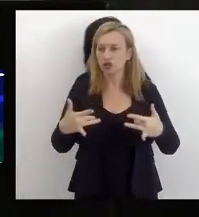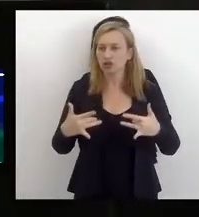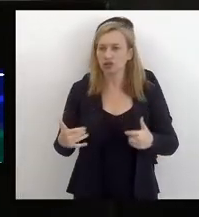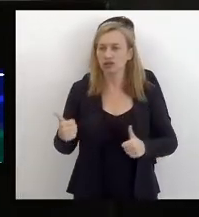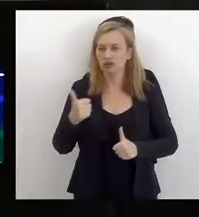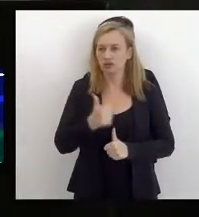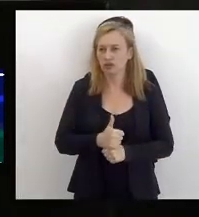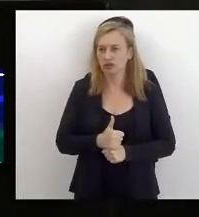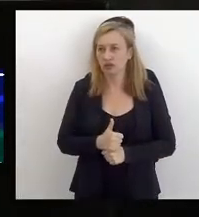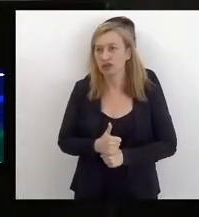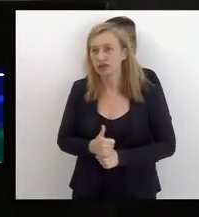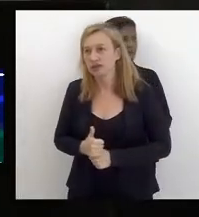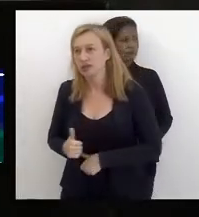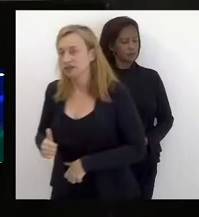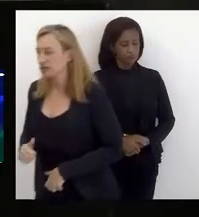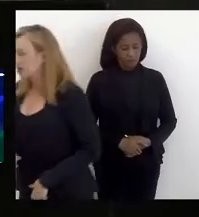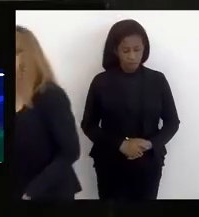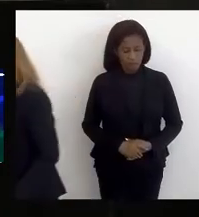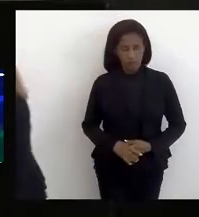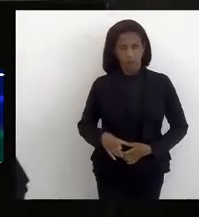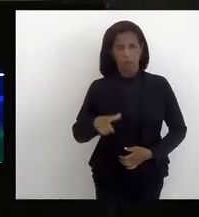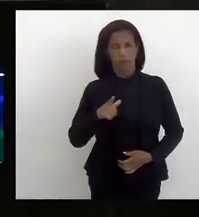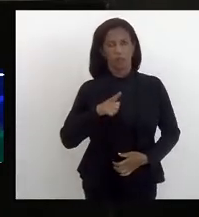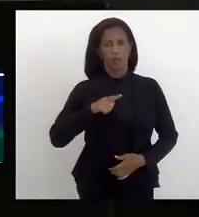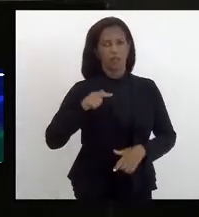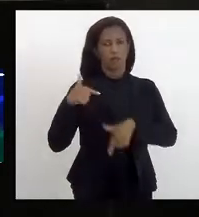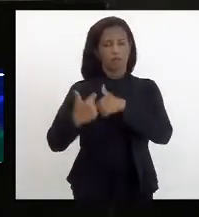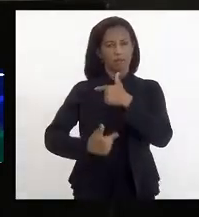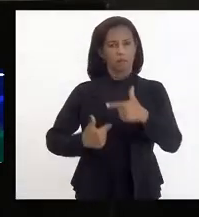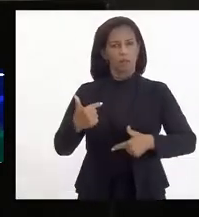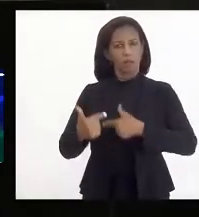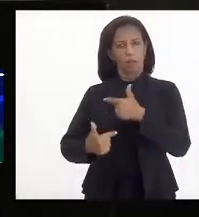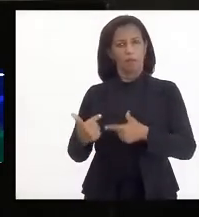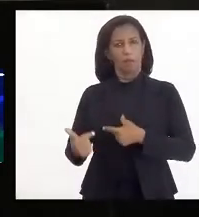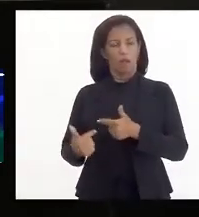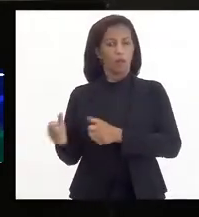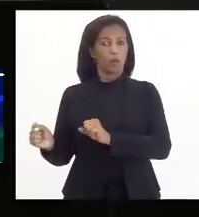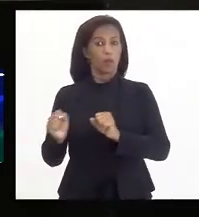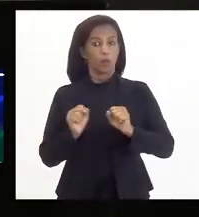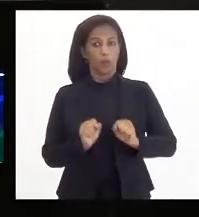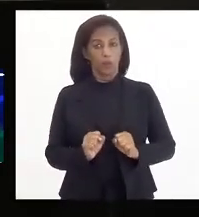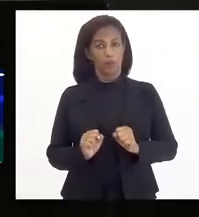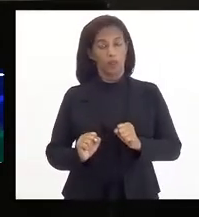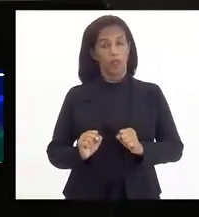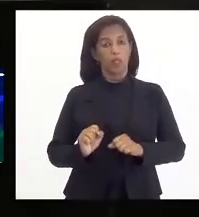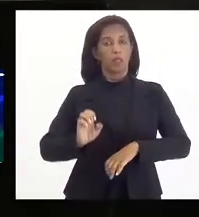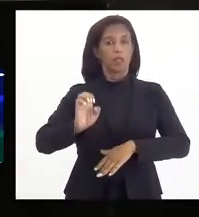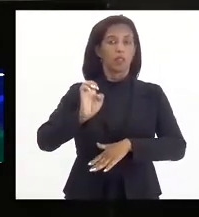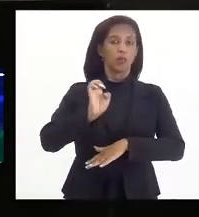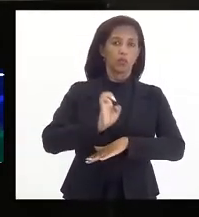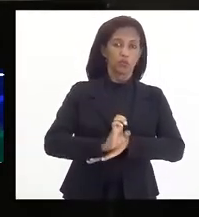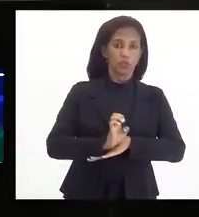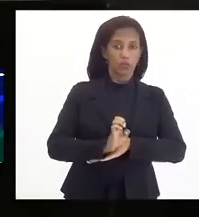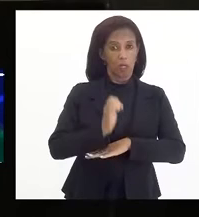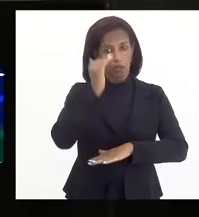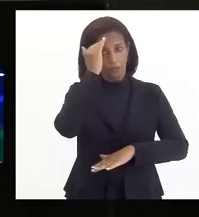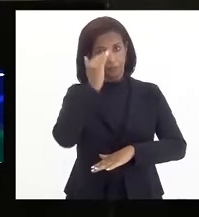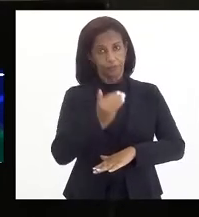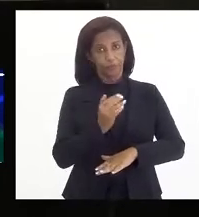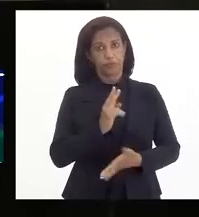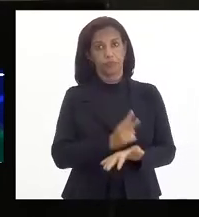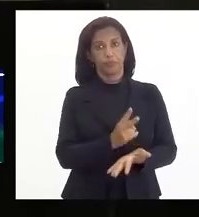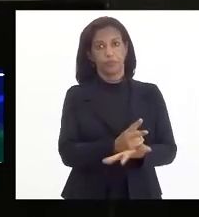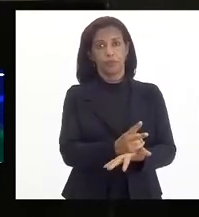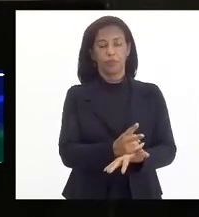territórios que cumpriram papéis tarefas e missões que o poder público que o estado deveriam ter cumprido de forma